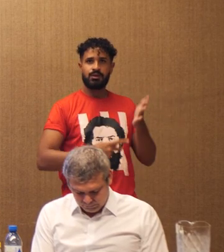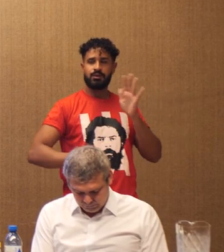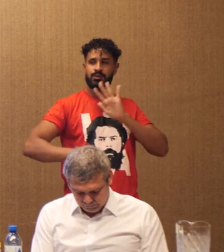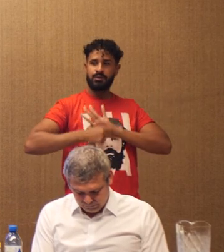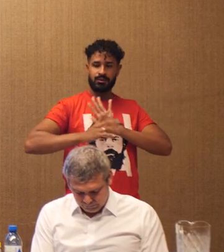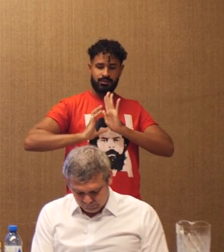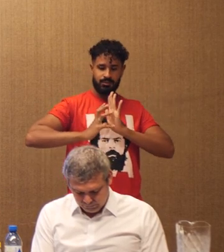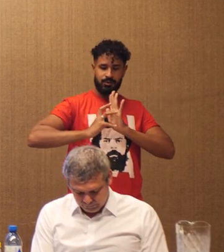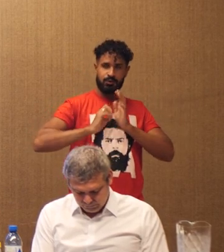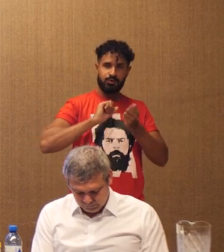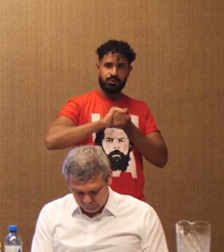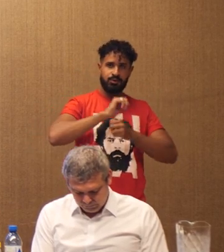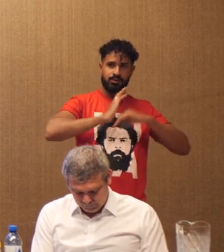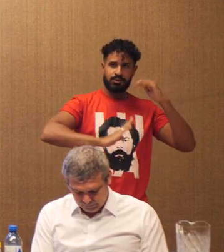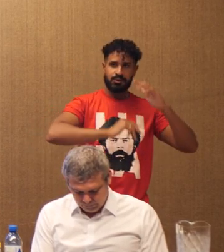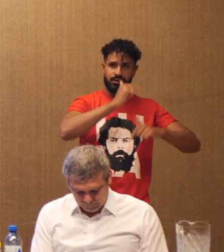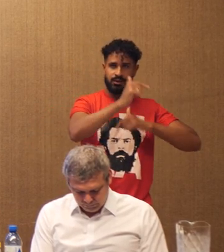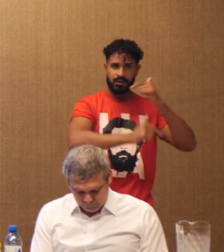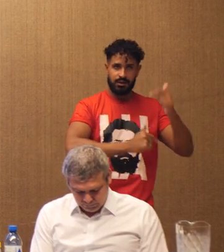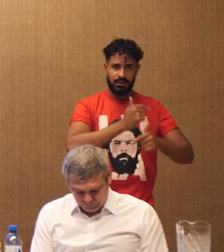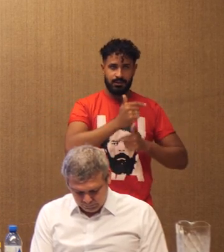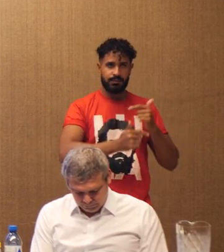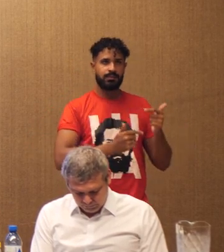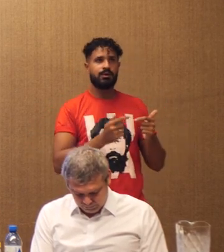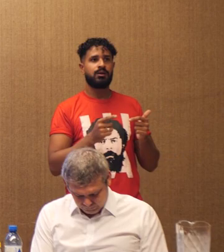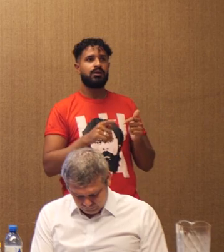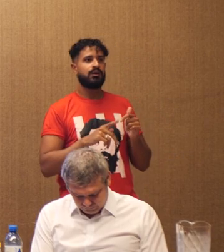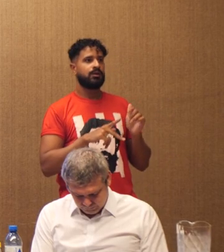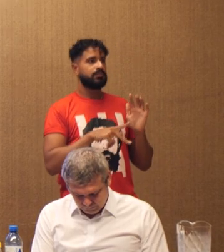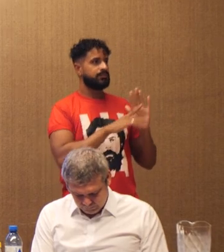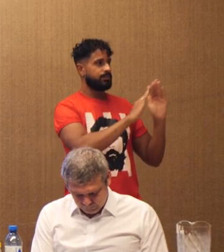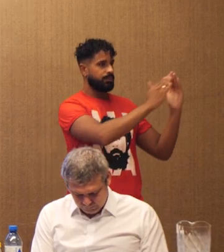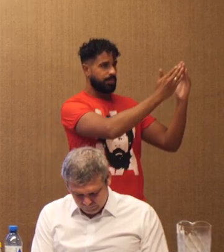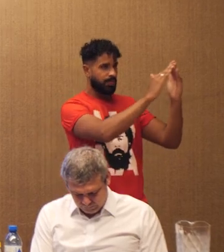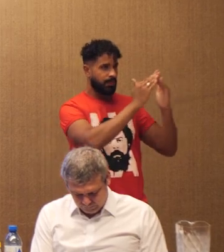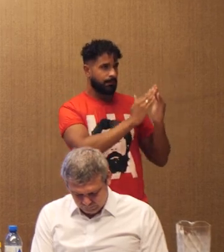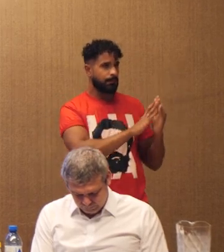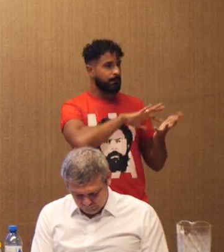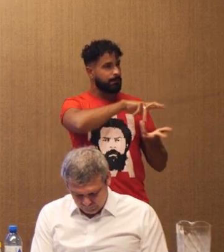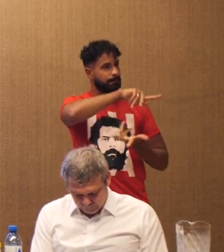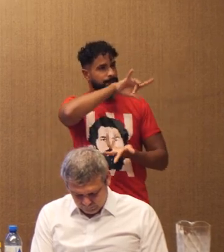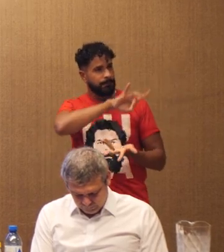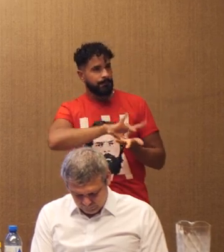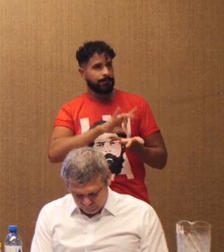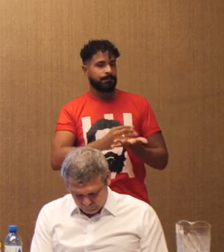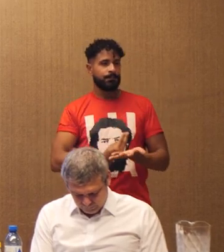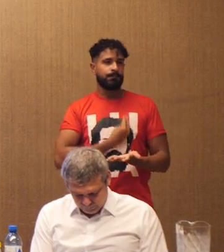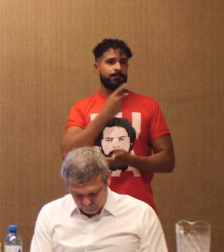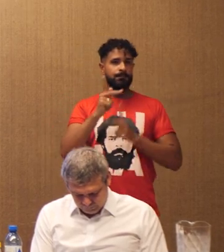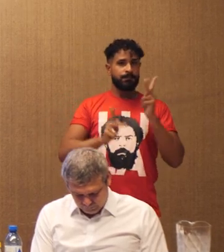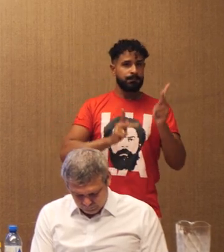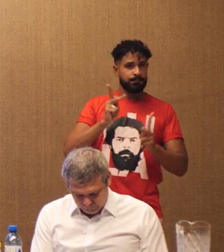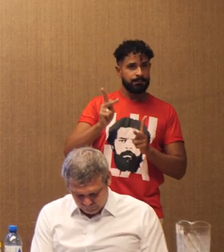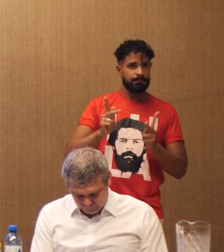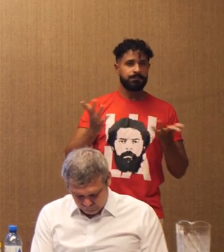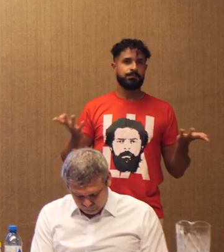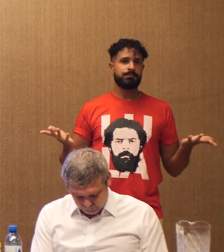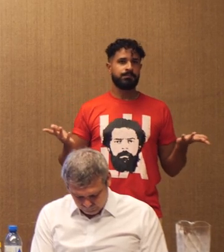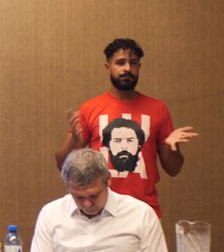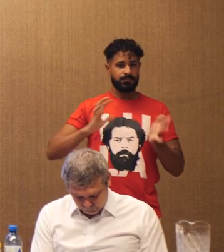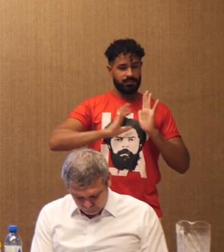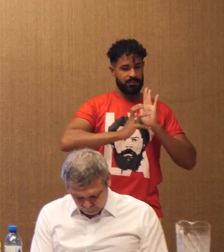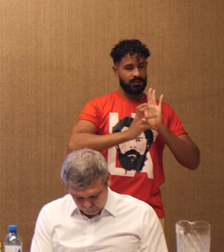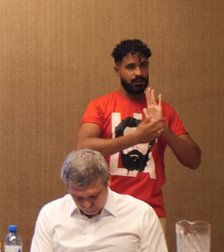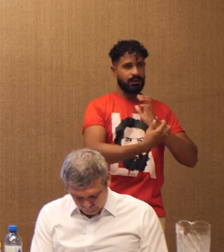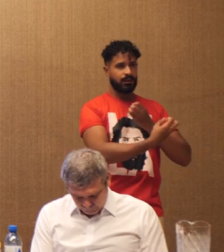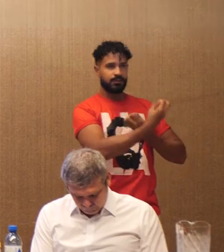partido com os trabalhadores e trabalhadoras, com as periferias, com o mundo real, com a vida das pessoas. O partido se